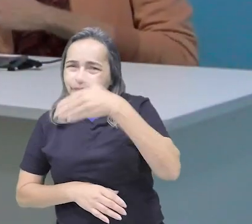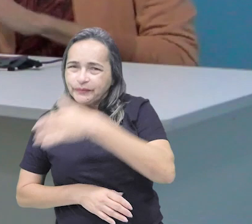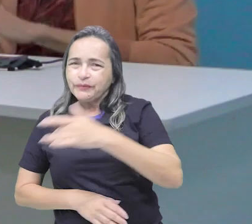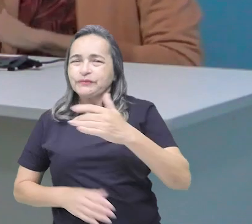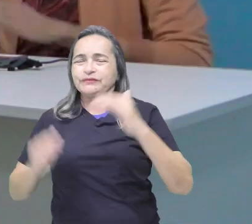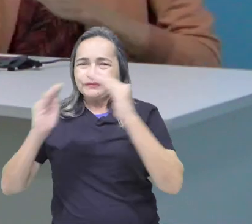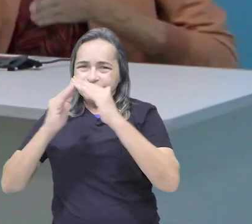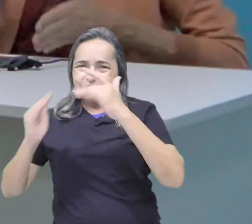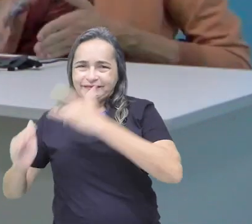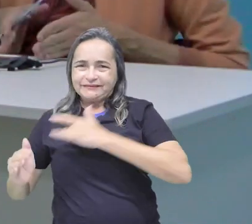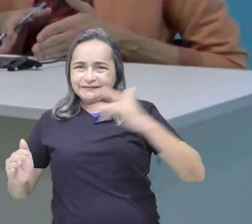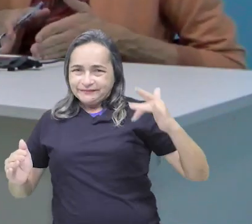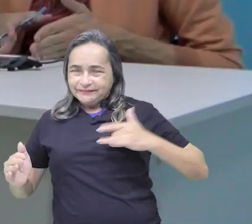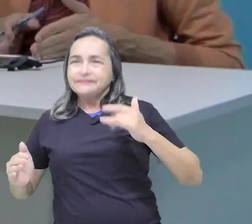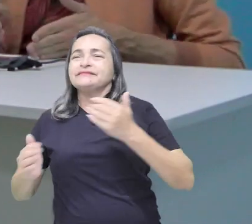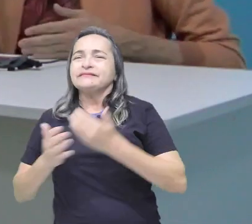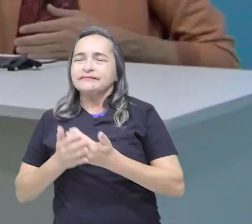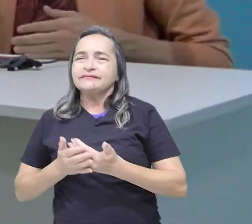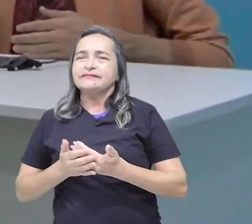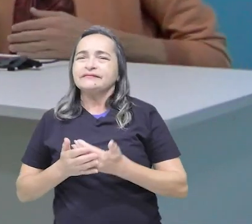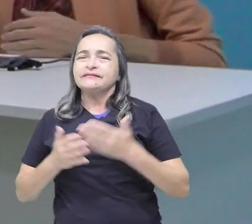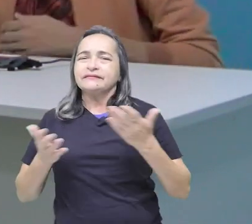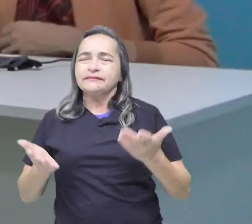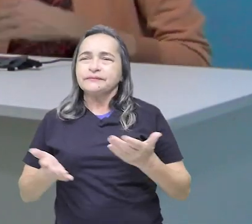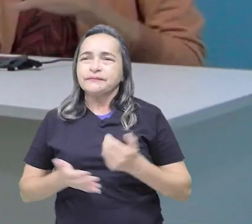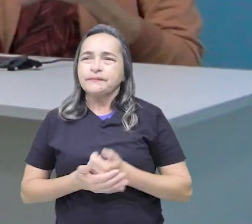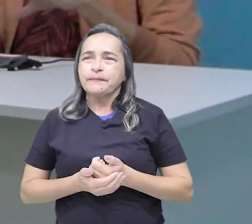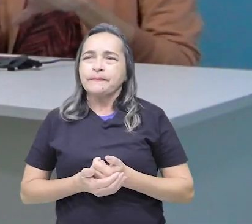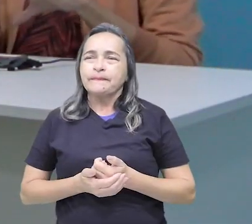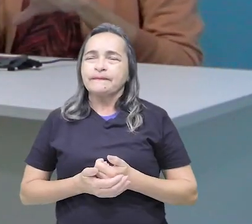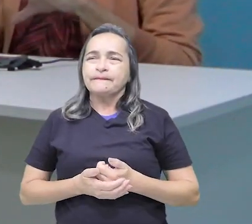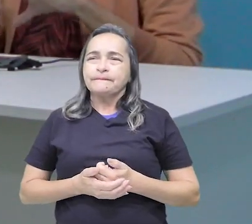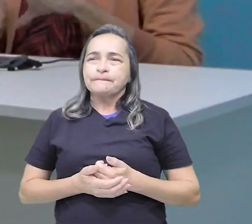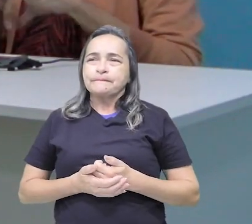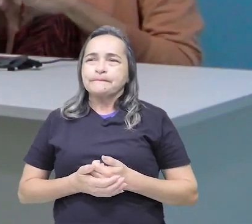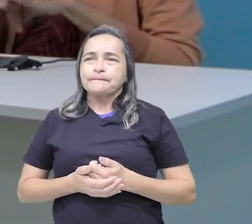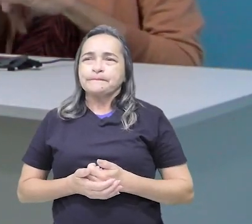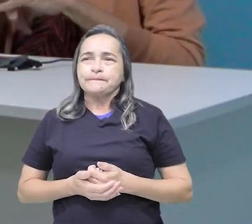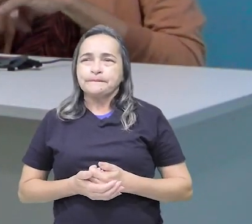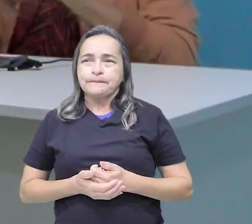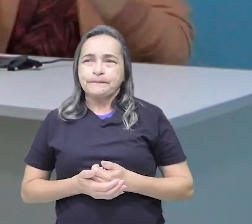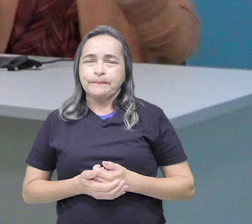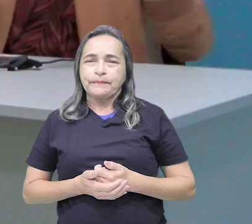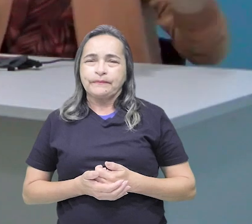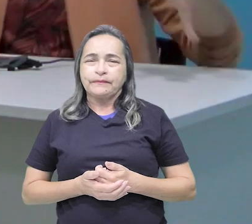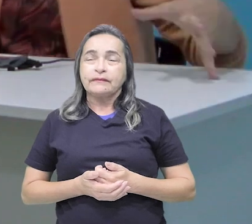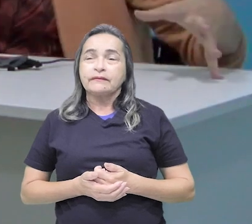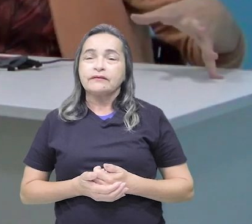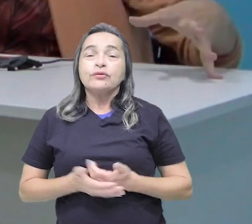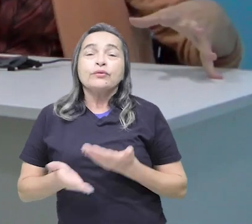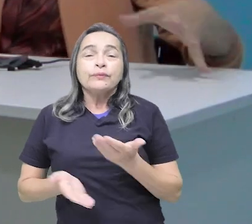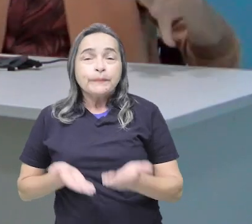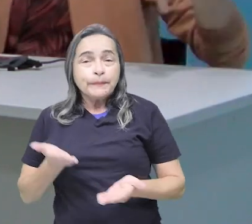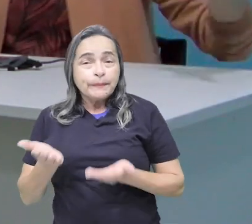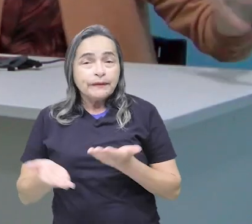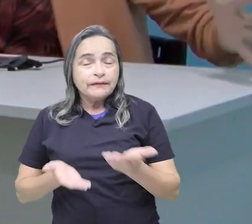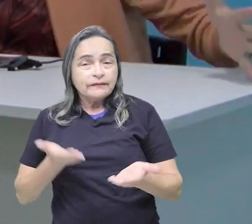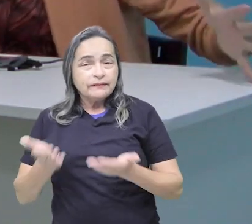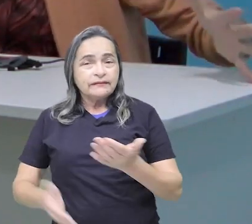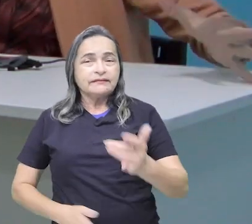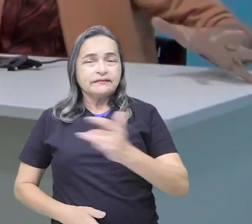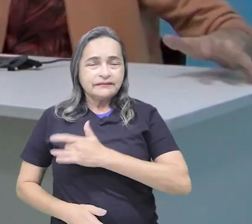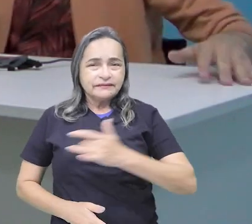primeira vez neste Sim. ano. Aí eu pergunto para o senhor, o atendimento em saúde, né, a